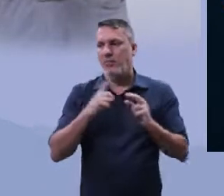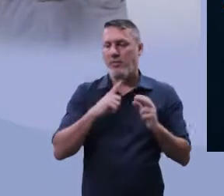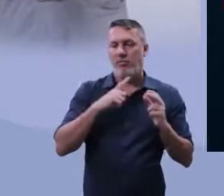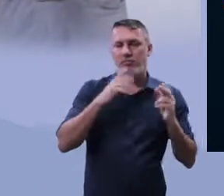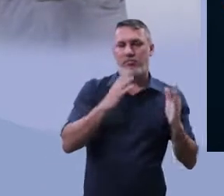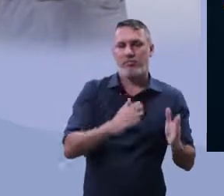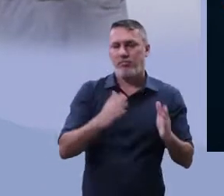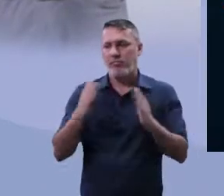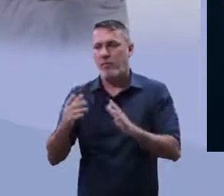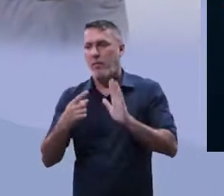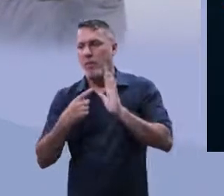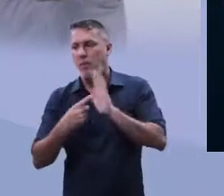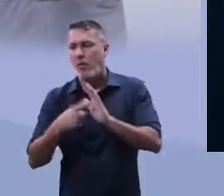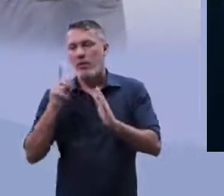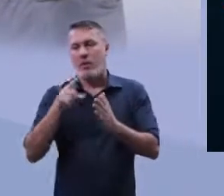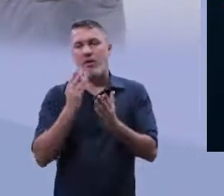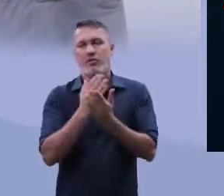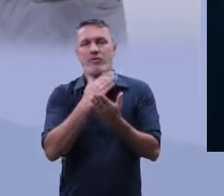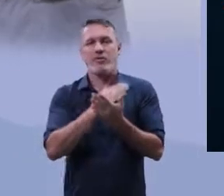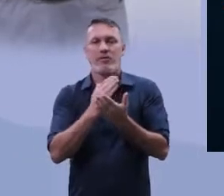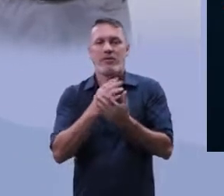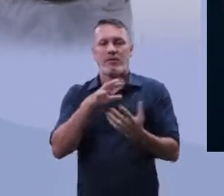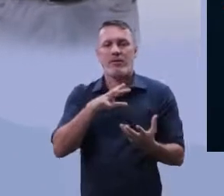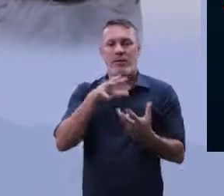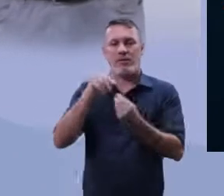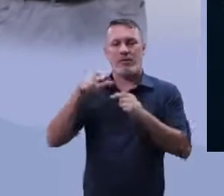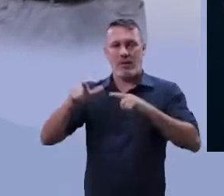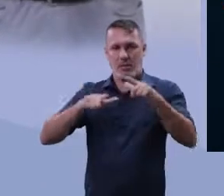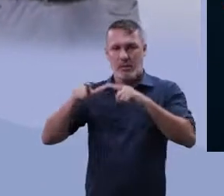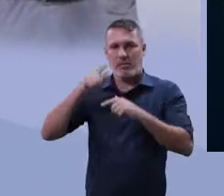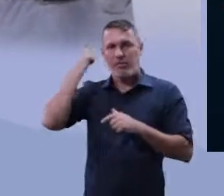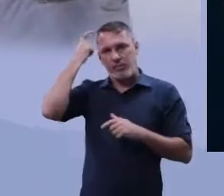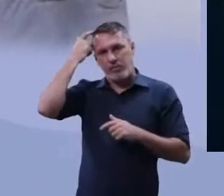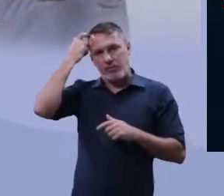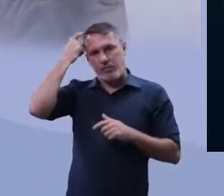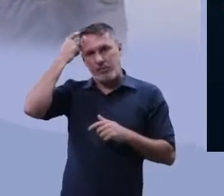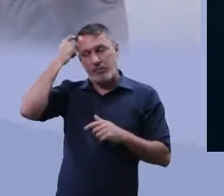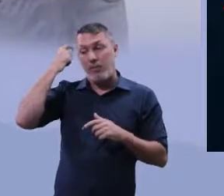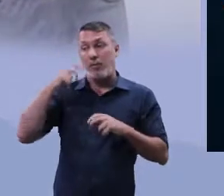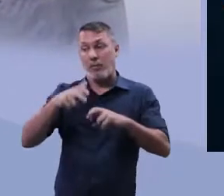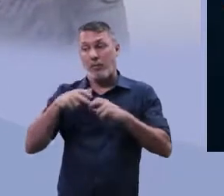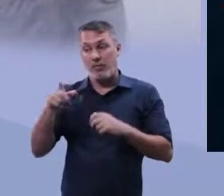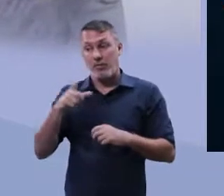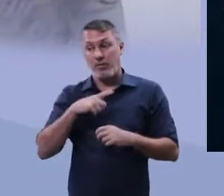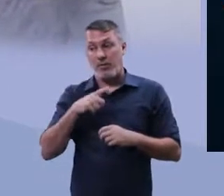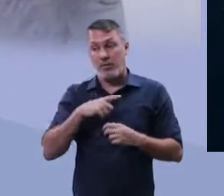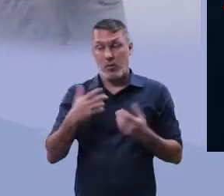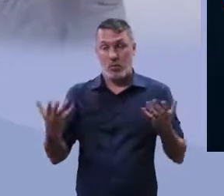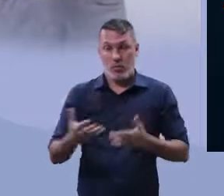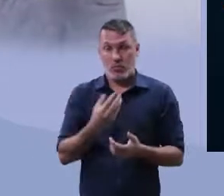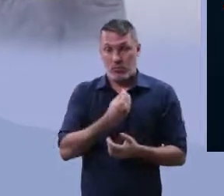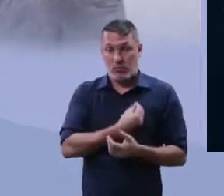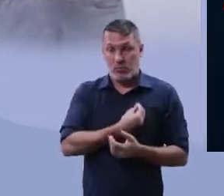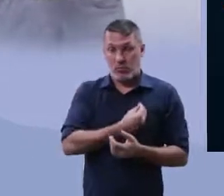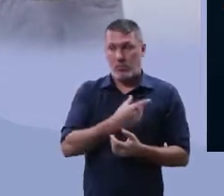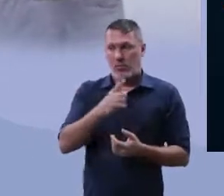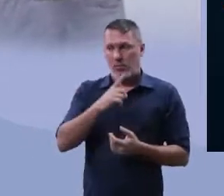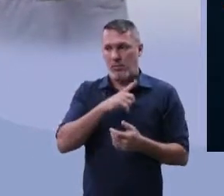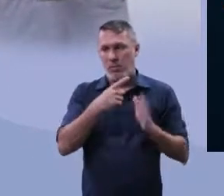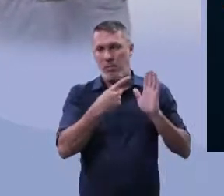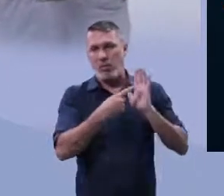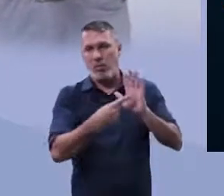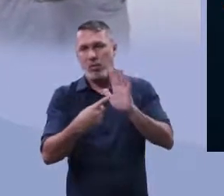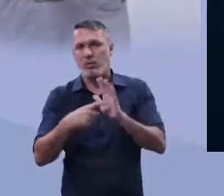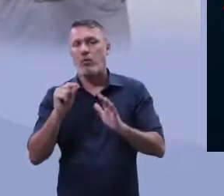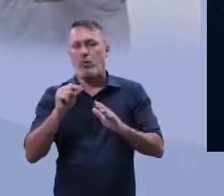de produção entre metrópole e colônia é a chamada divisão internacional do trabalho. E aí, com isso, na atualidade, vai